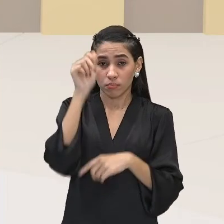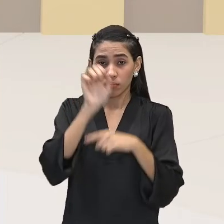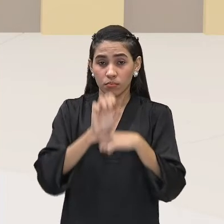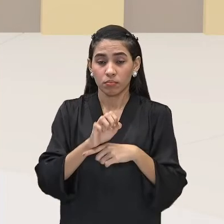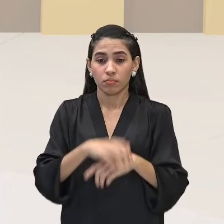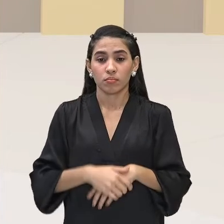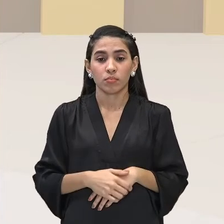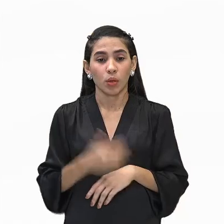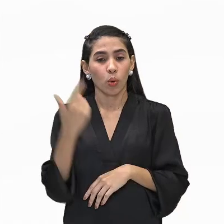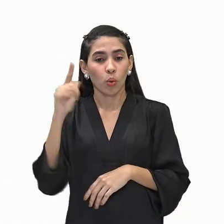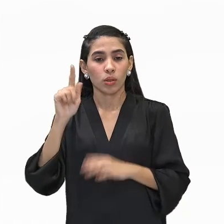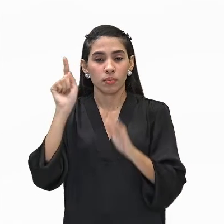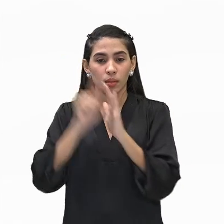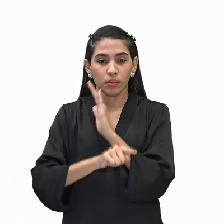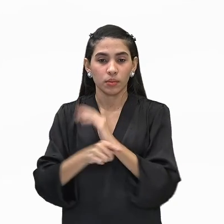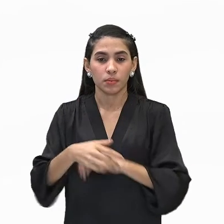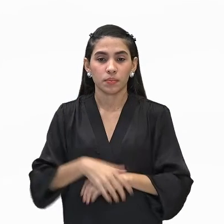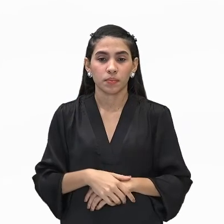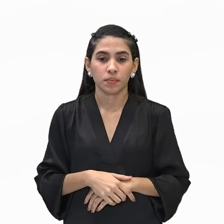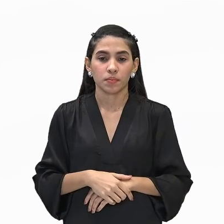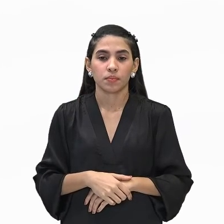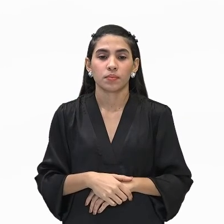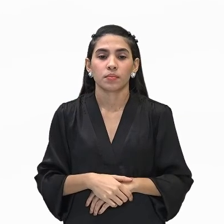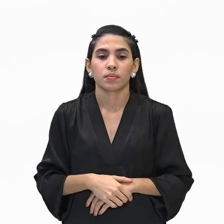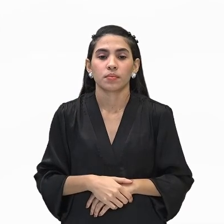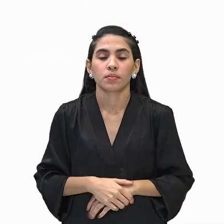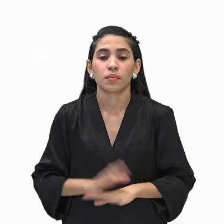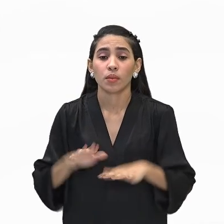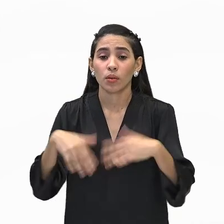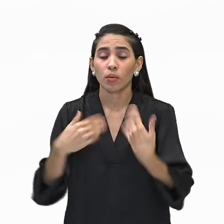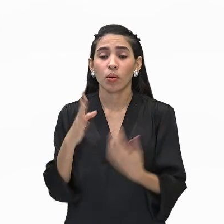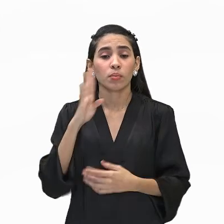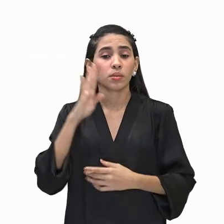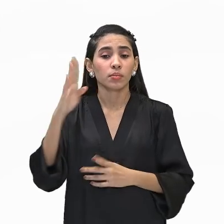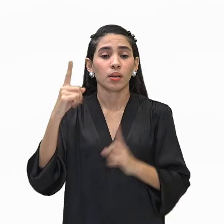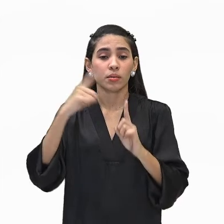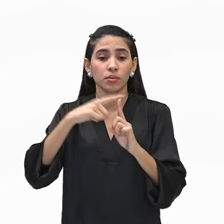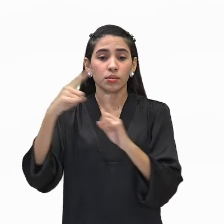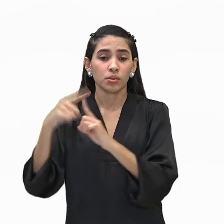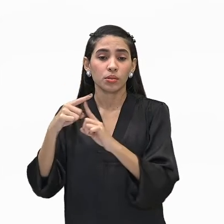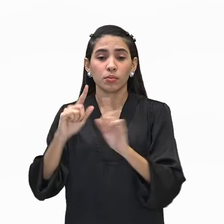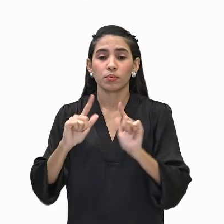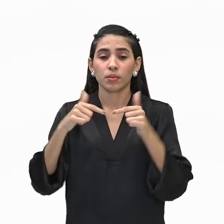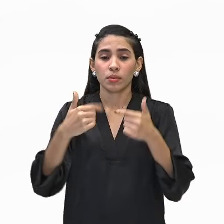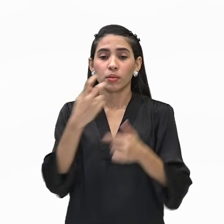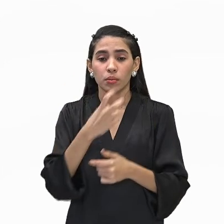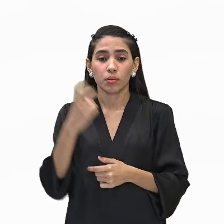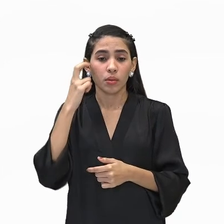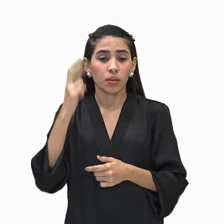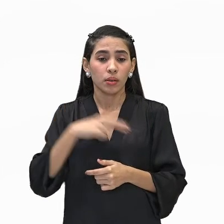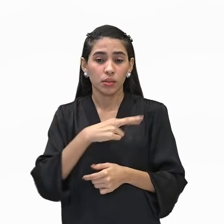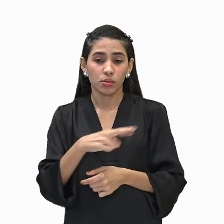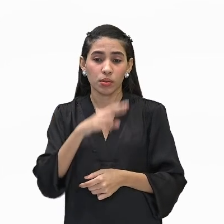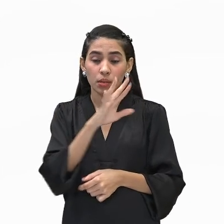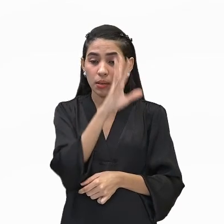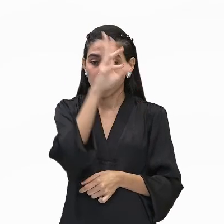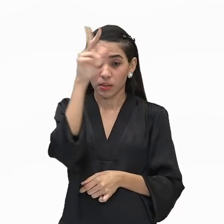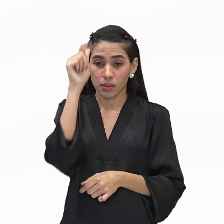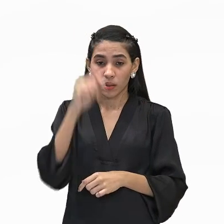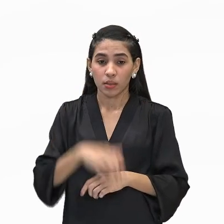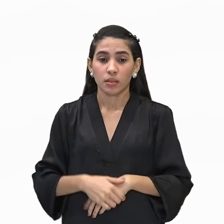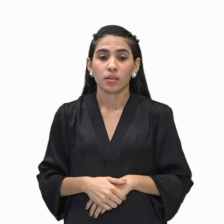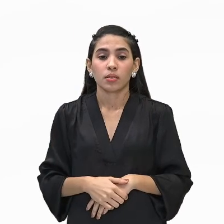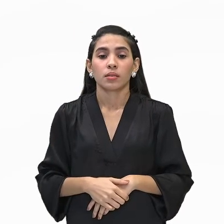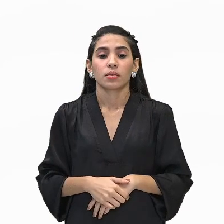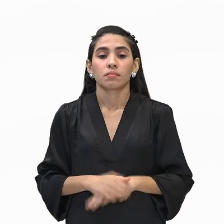nossa próxima pergunta geradora é a seguinte: quais os principais tipos de manifestações culturais e religiosas da Amazônia?